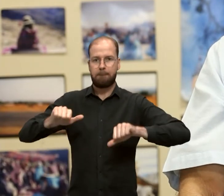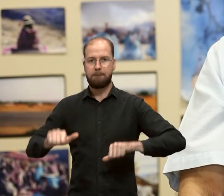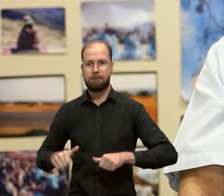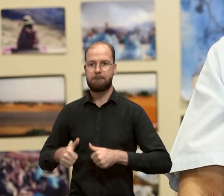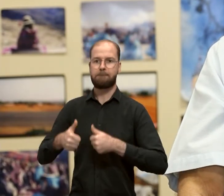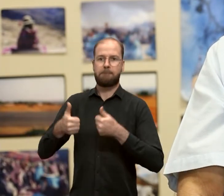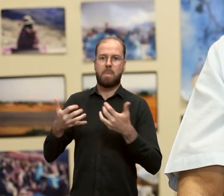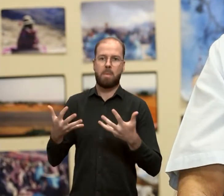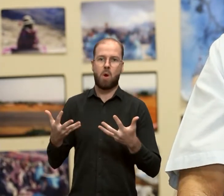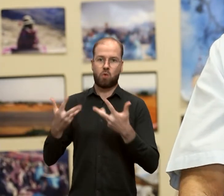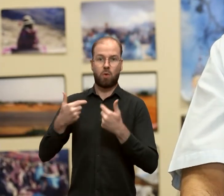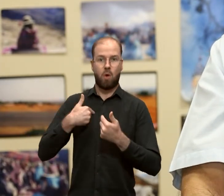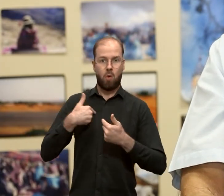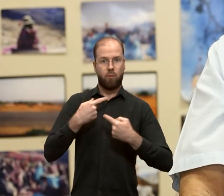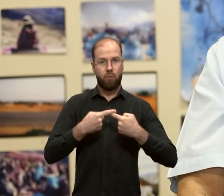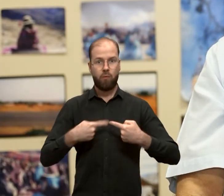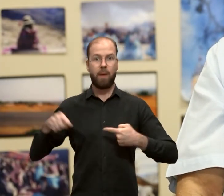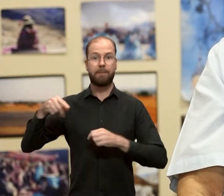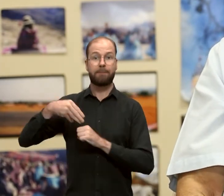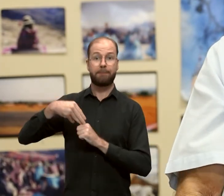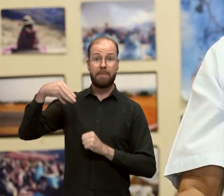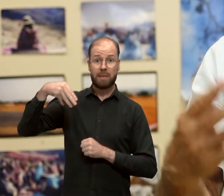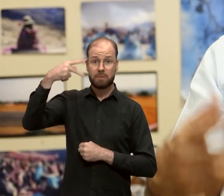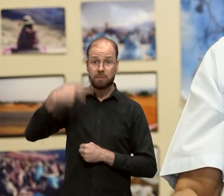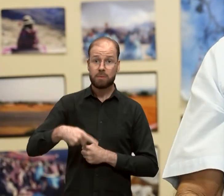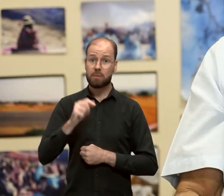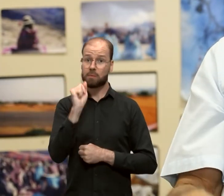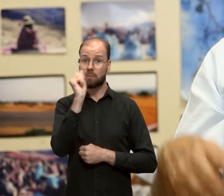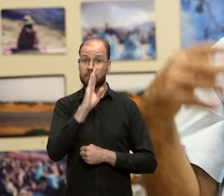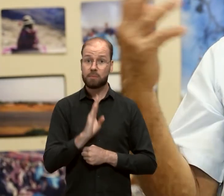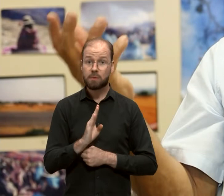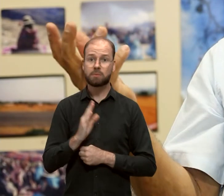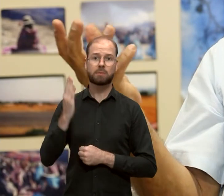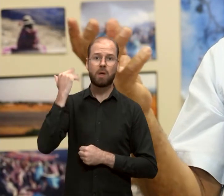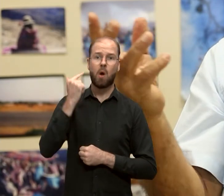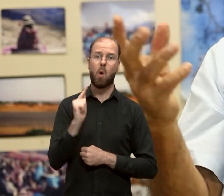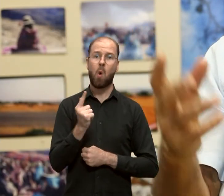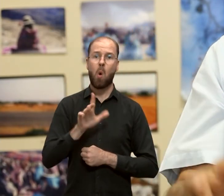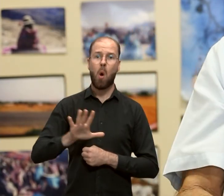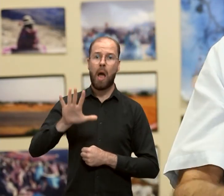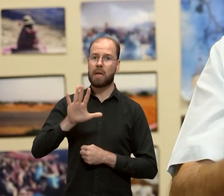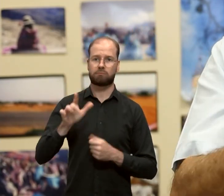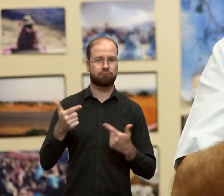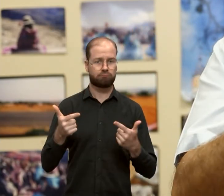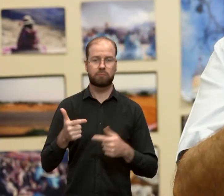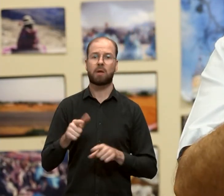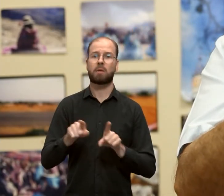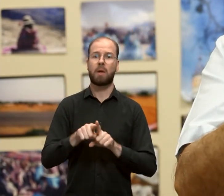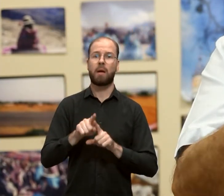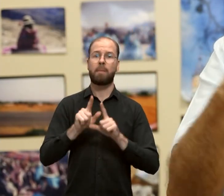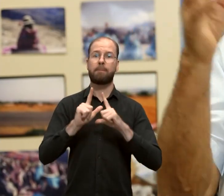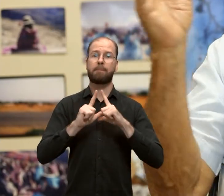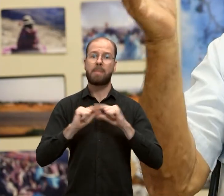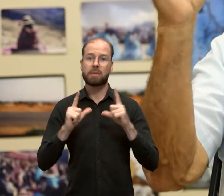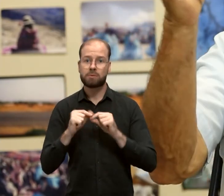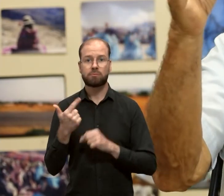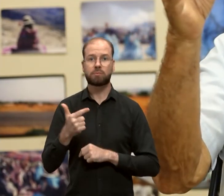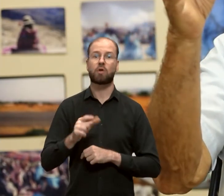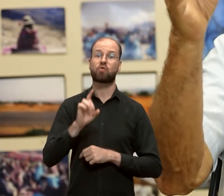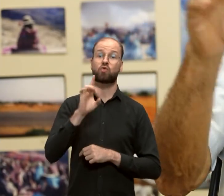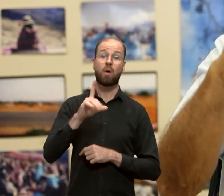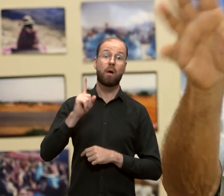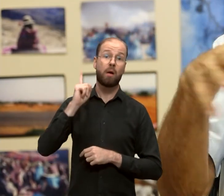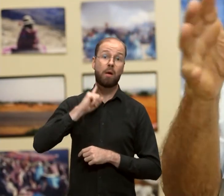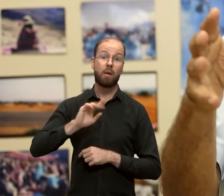fazer mestrado. Mestrado no Brasil na época, Goiás não tinha, Brasília não tinha, só tinha mestrado Belo Horizonte, São Paulo e